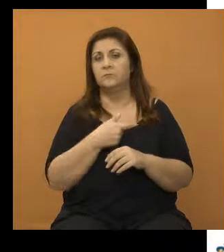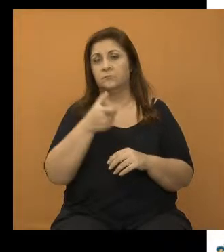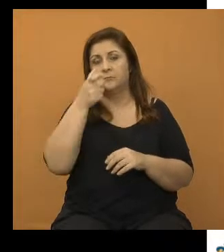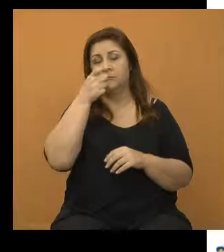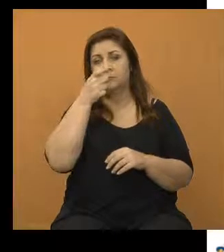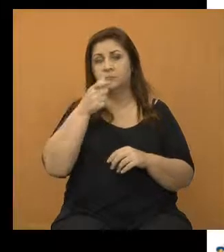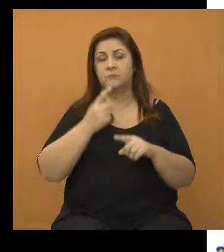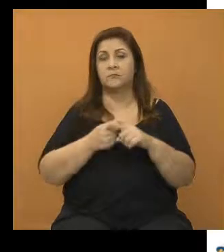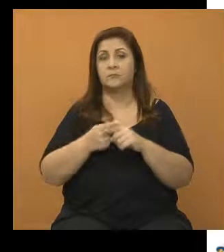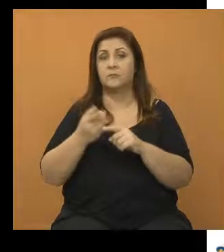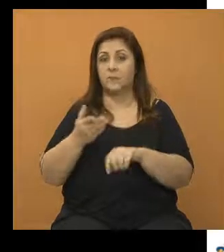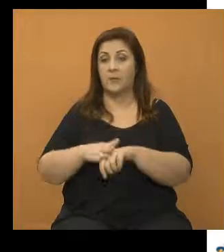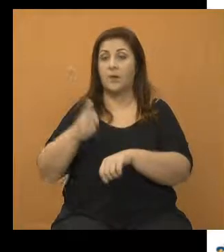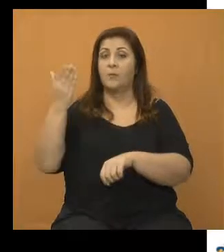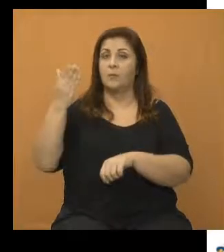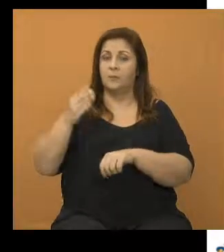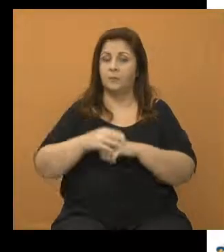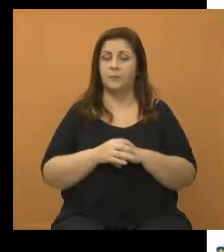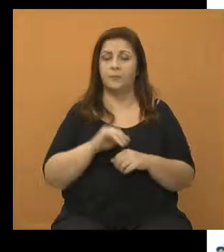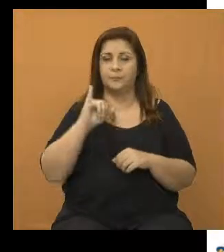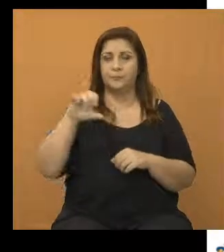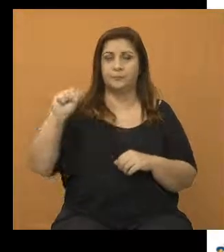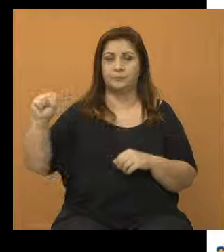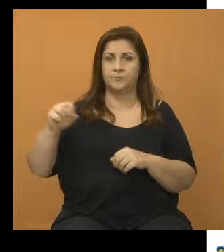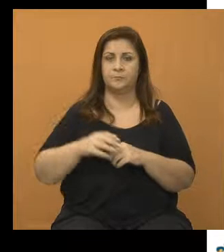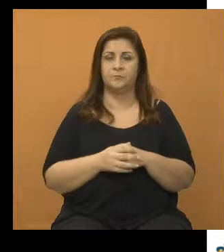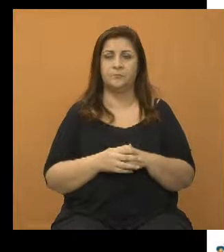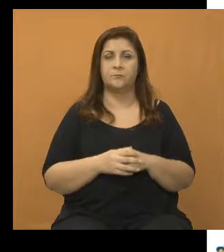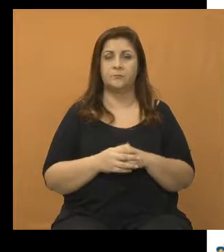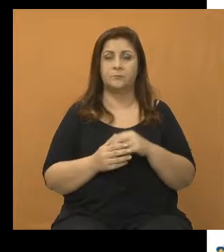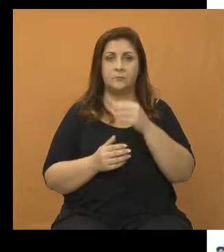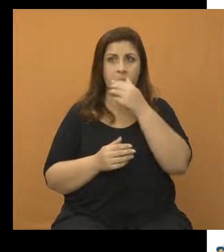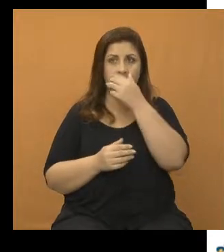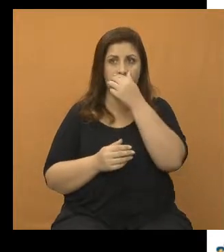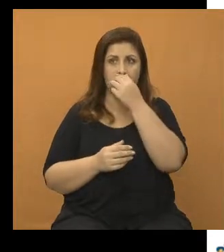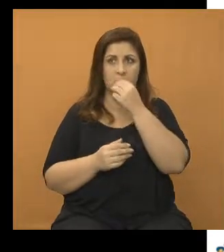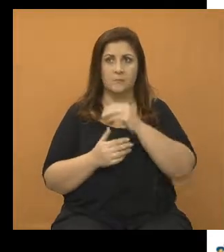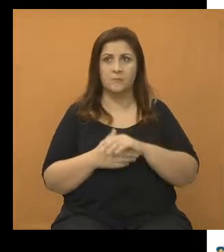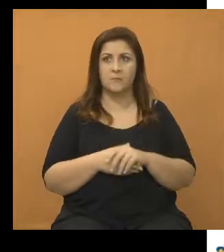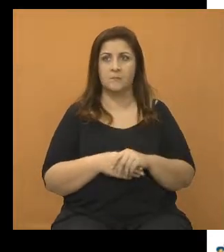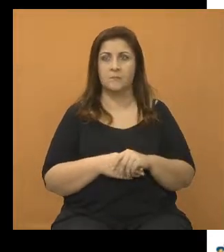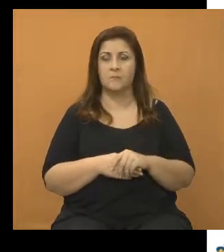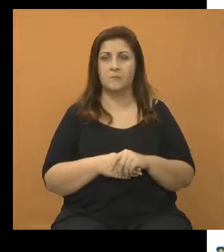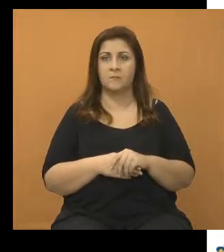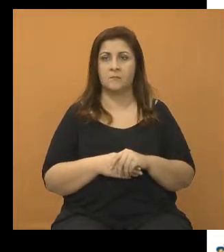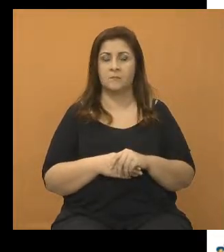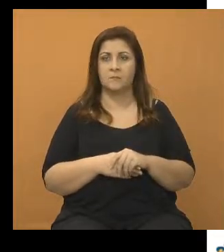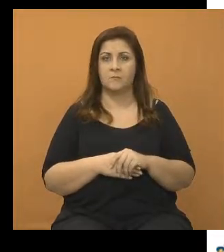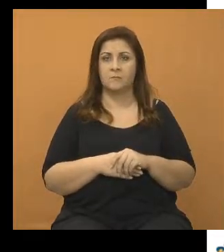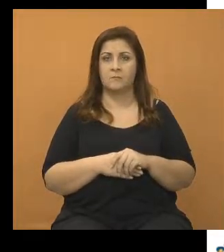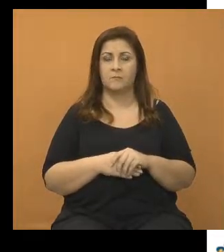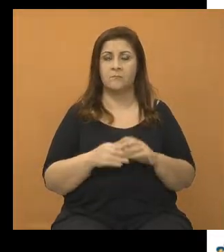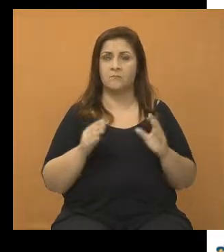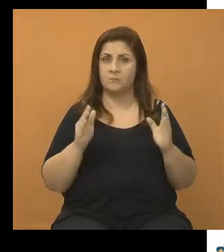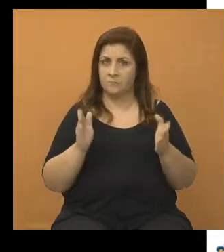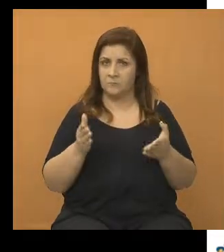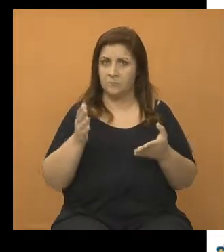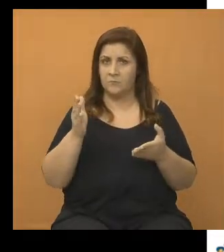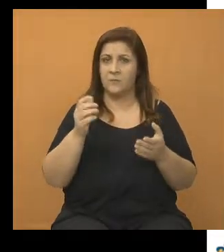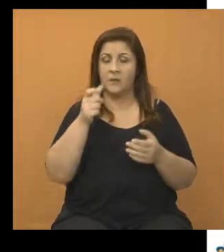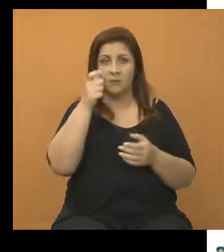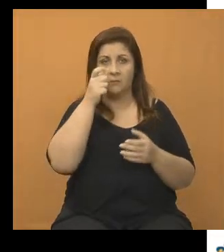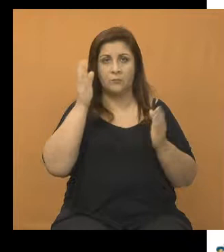isso, e uma melhora também no cenário econômico. Agora, fixadas as receitas,